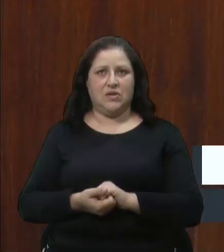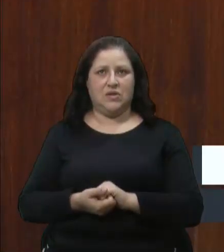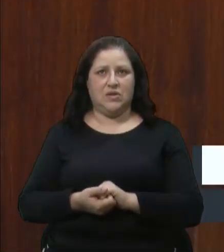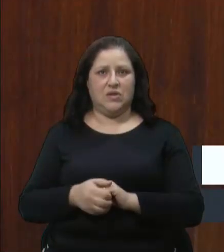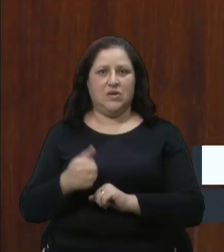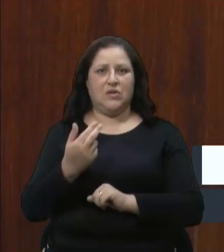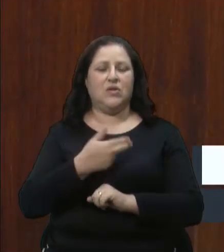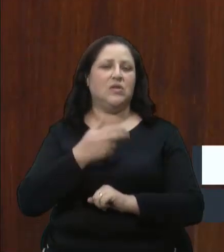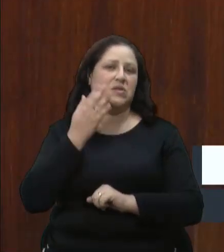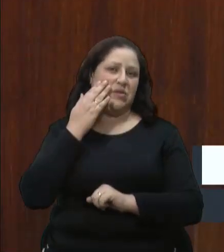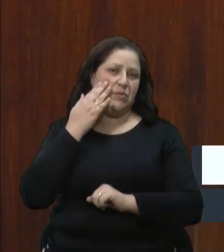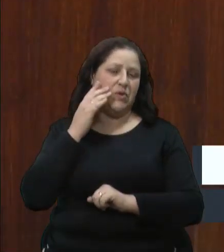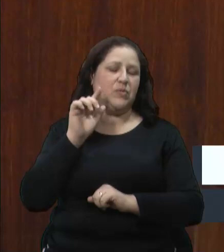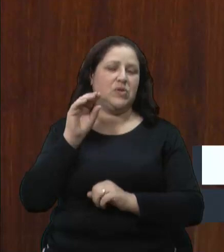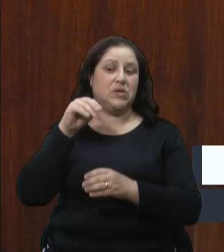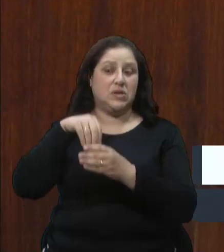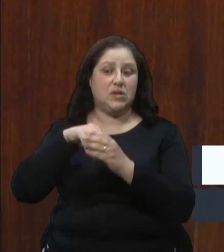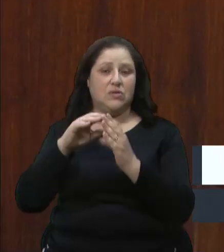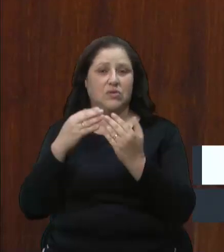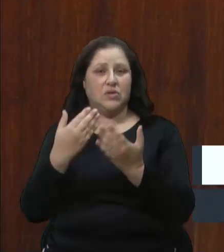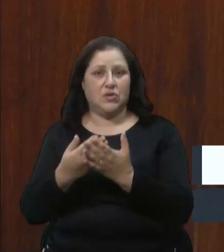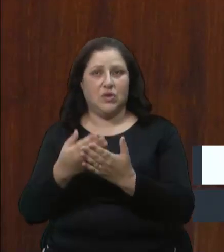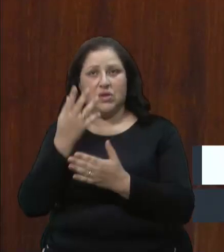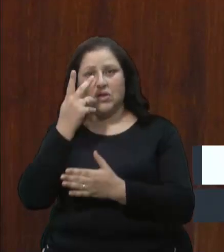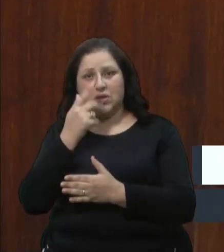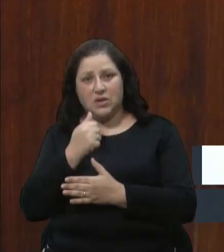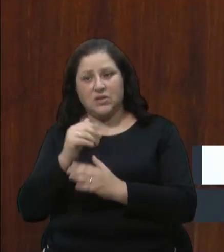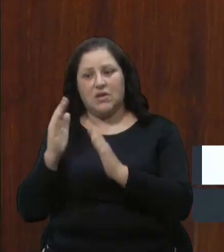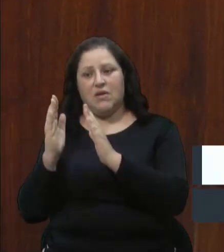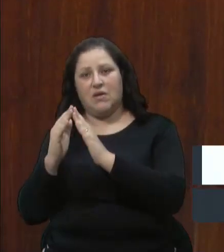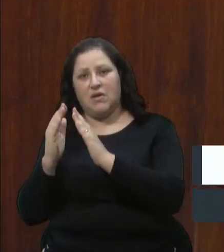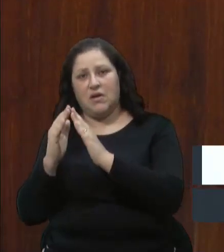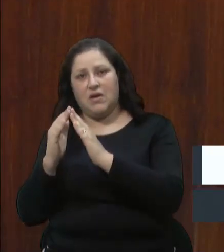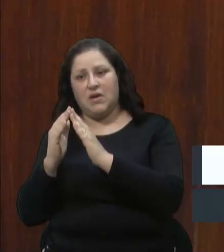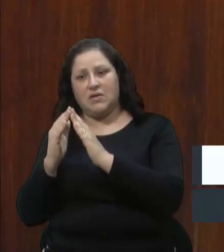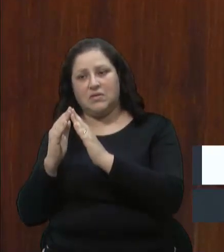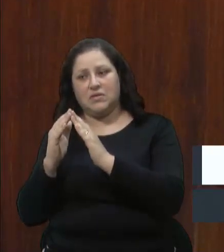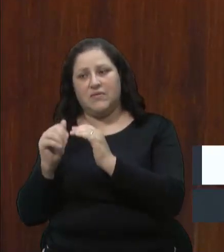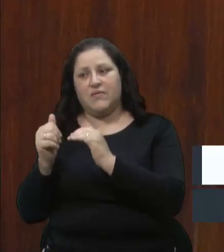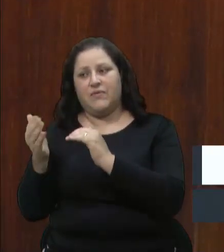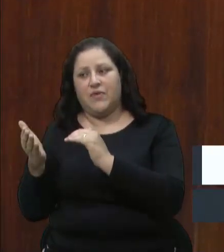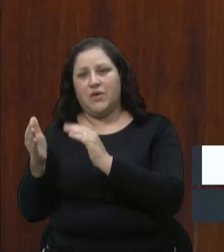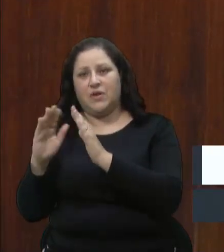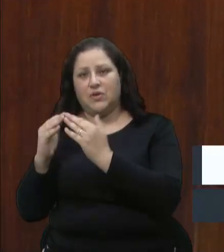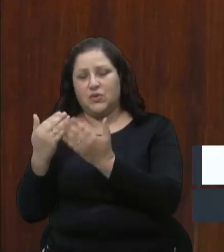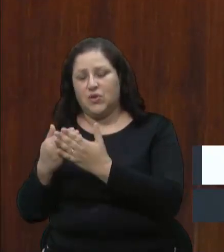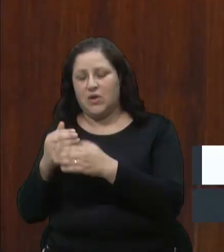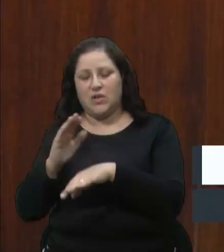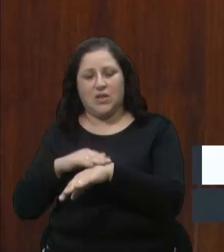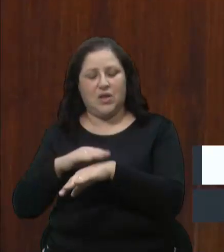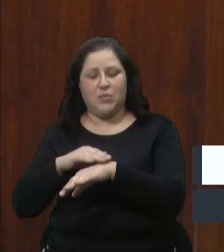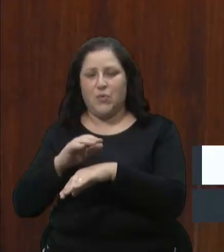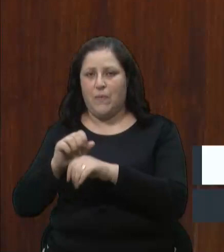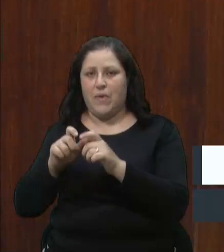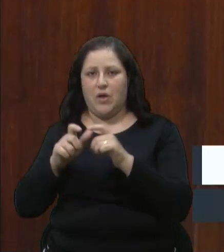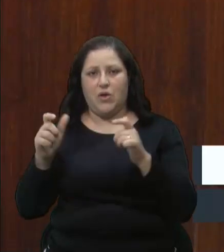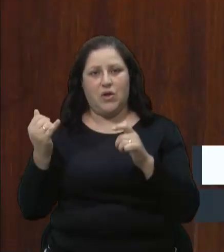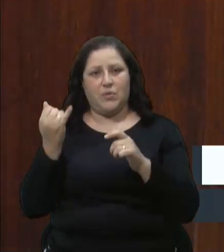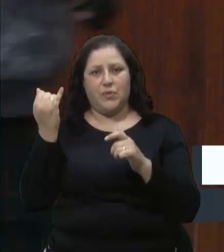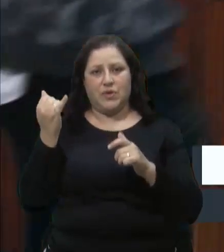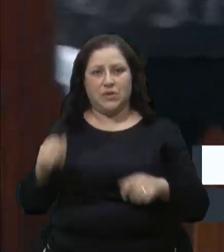gente sabe, a escola é onde as crianças, além da sua casa, passam maior parte do tempo. Então, isso é muito